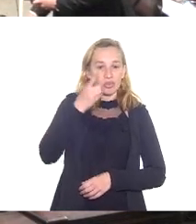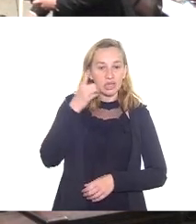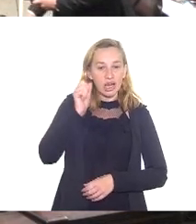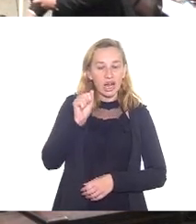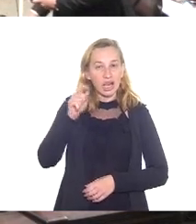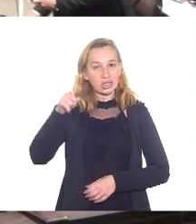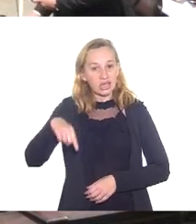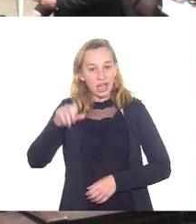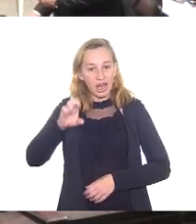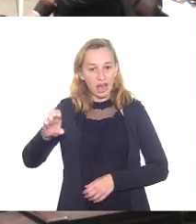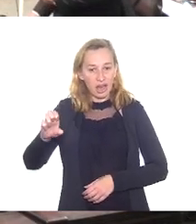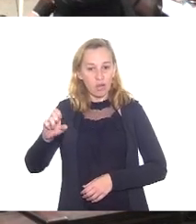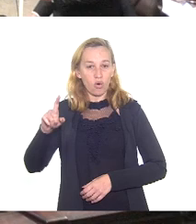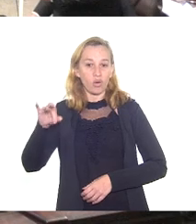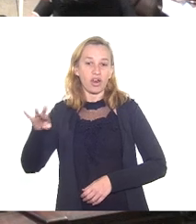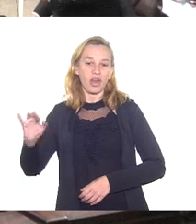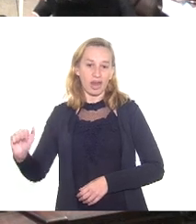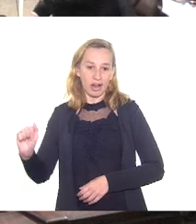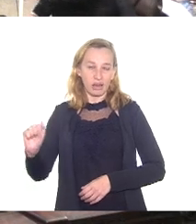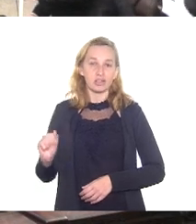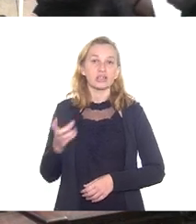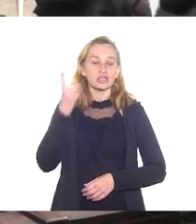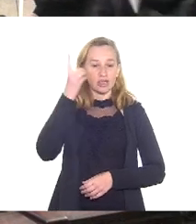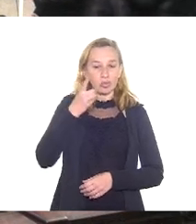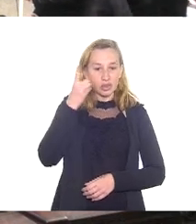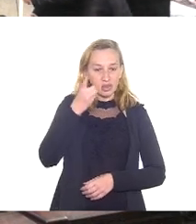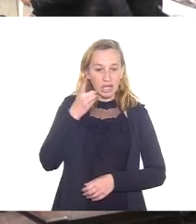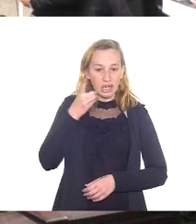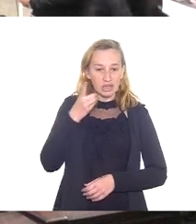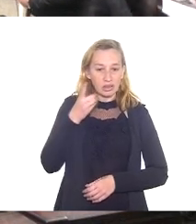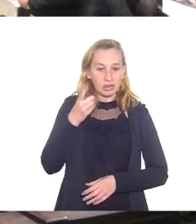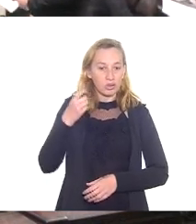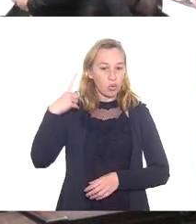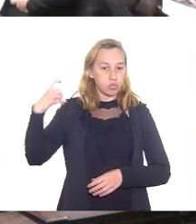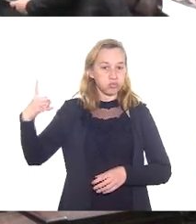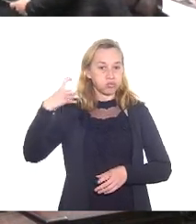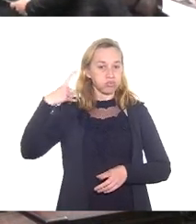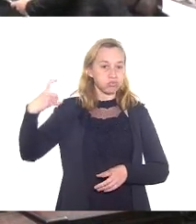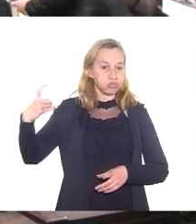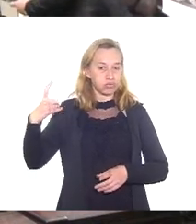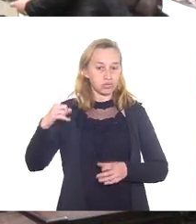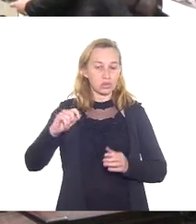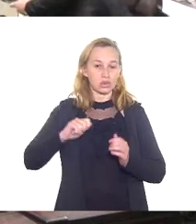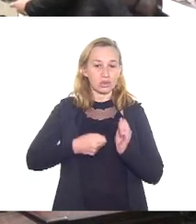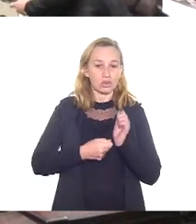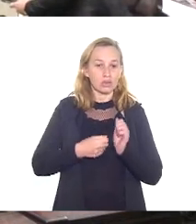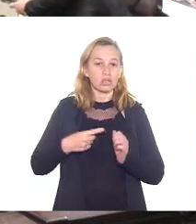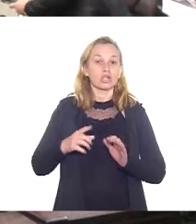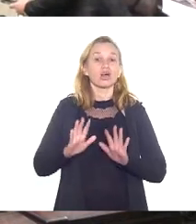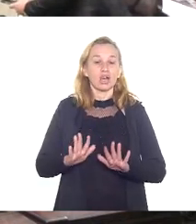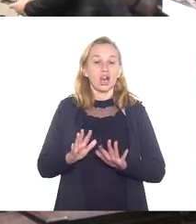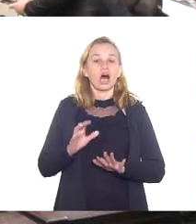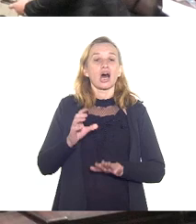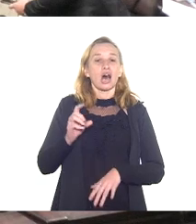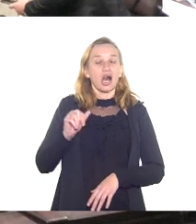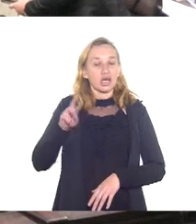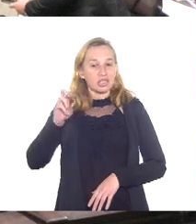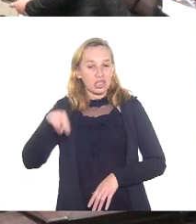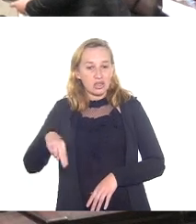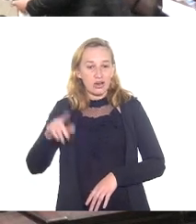Deputado André Correia. Coronel, seu som está aberto. Anderson Alexandre vota sim. Anderson Alexandre vota